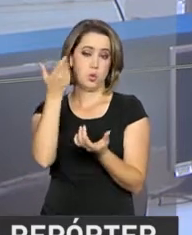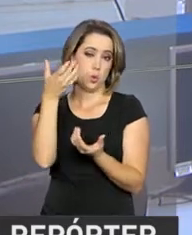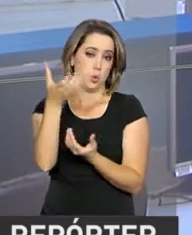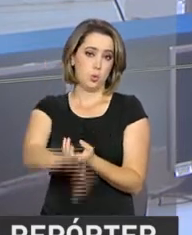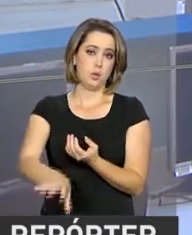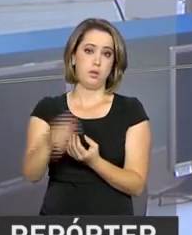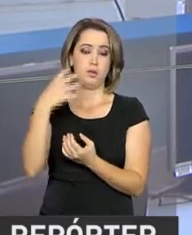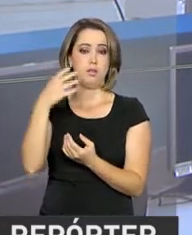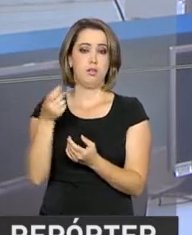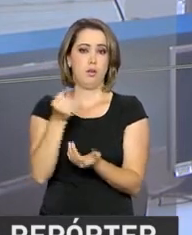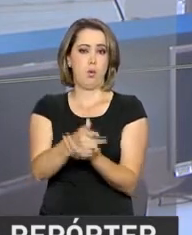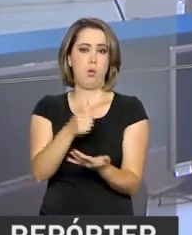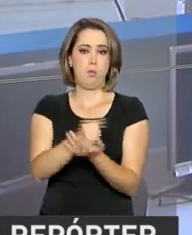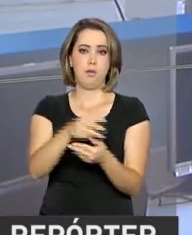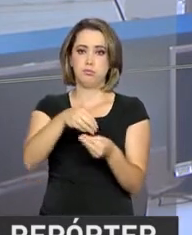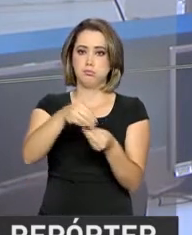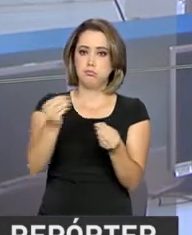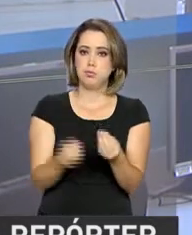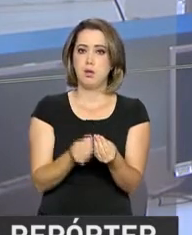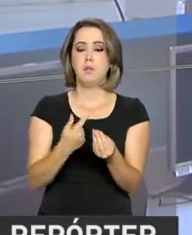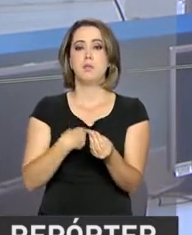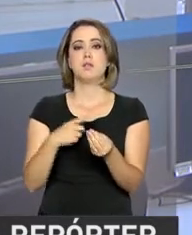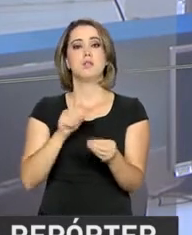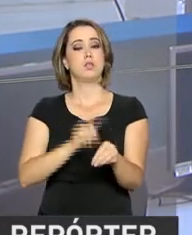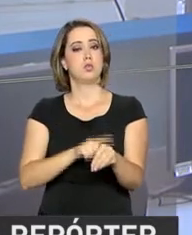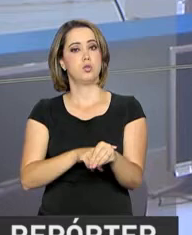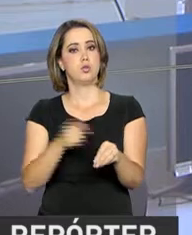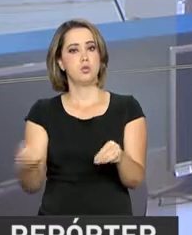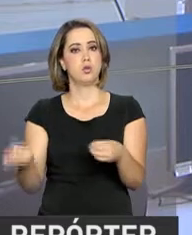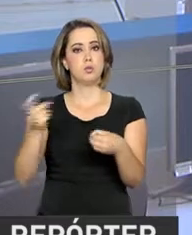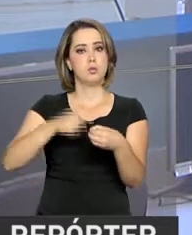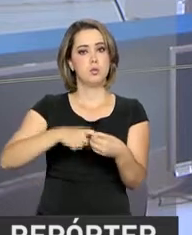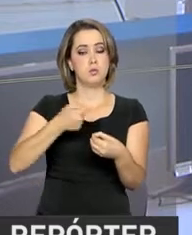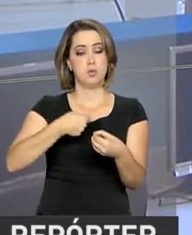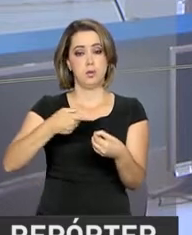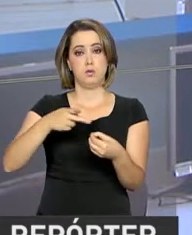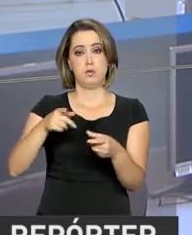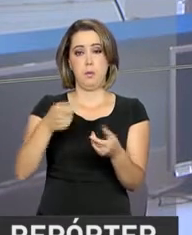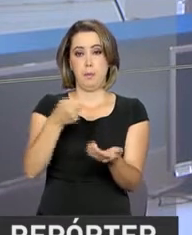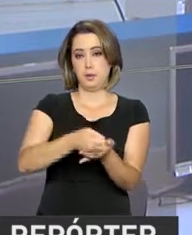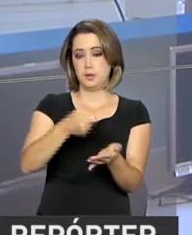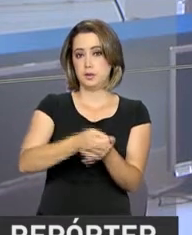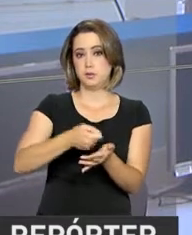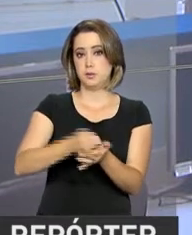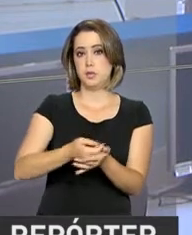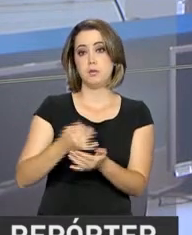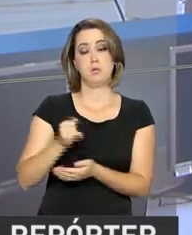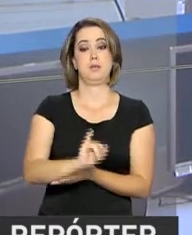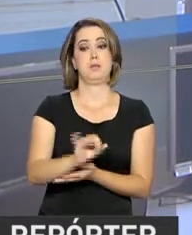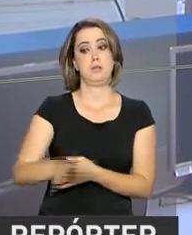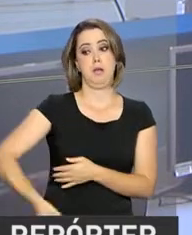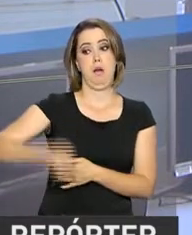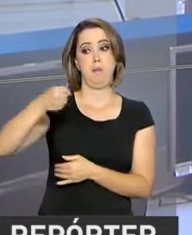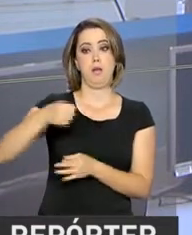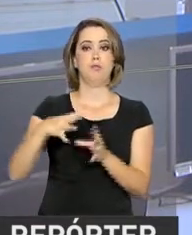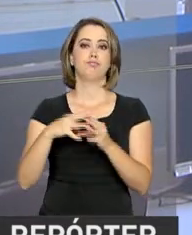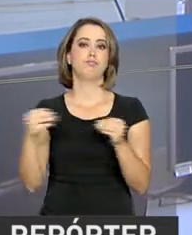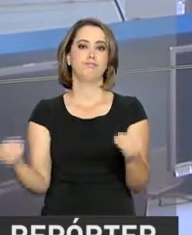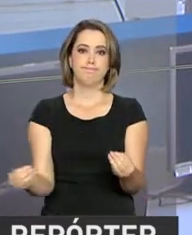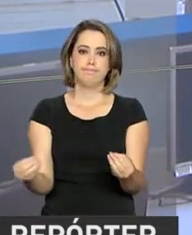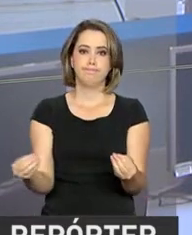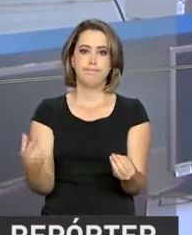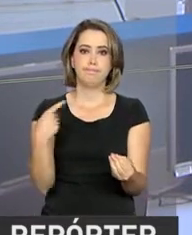compra ea redução dos prazos de reembolso e devolução de bagagem extraviada segundo a agência nacional de aviação civil